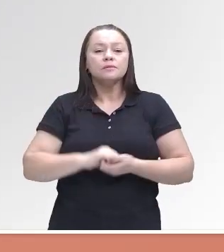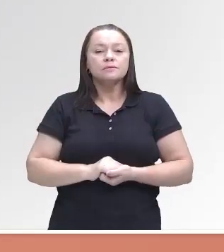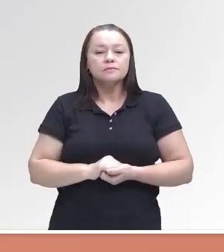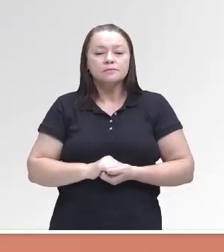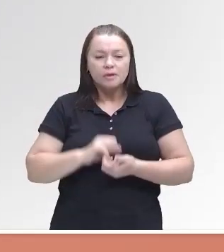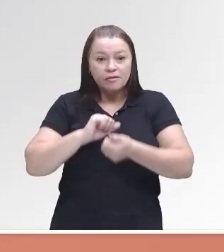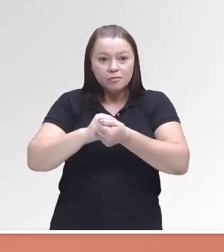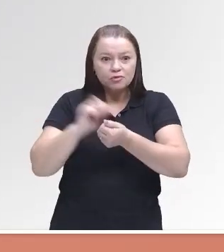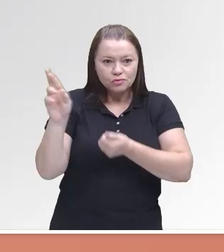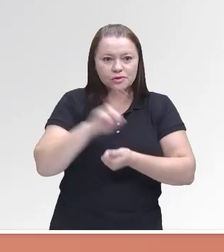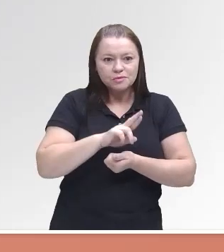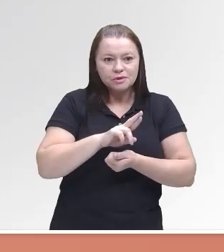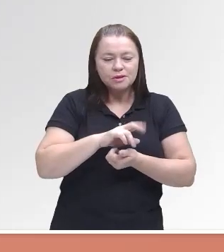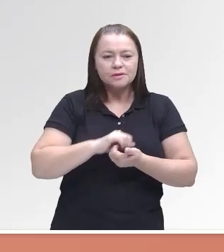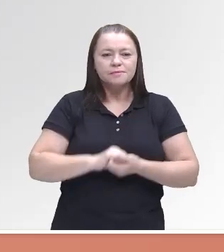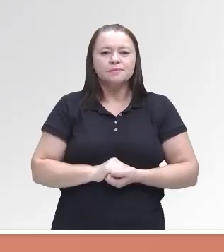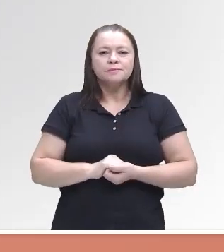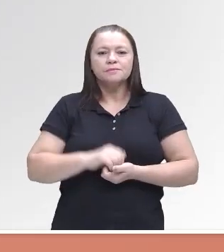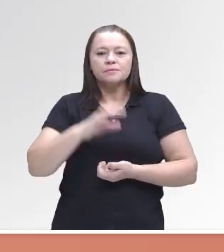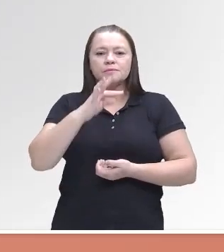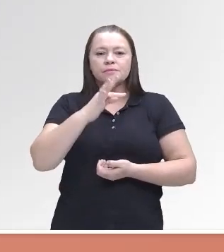juntos?